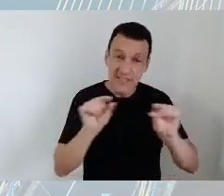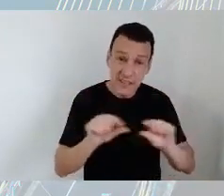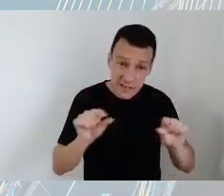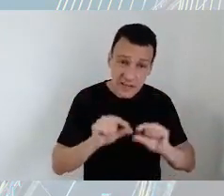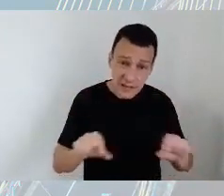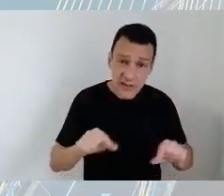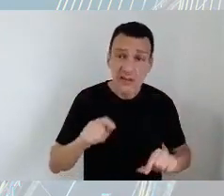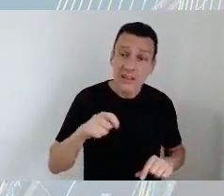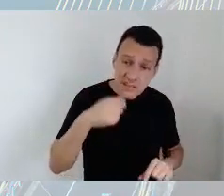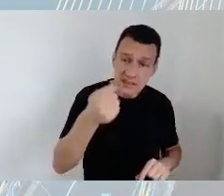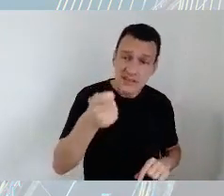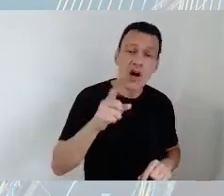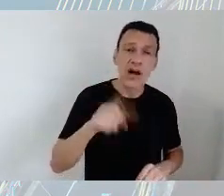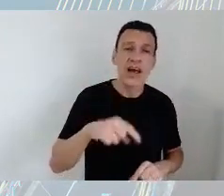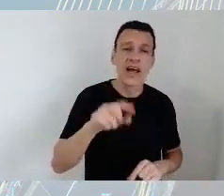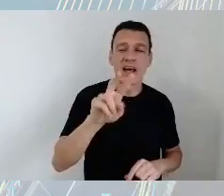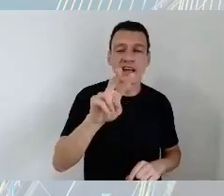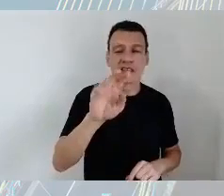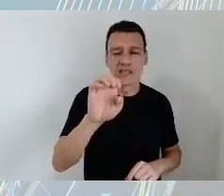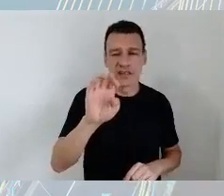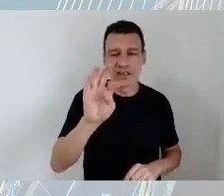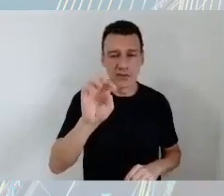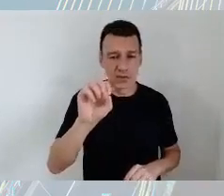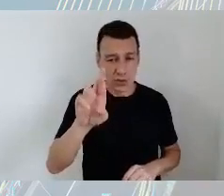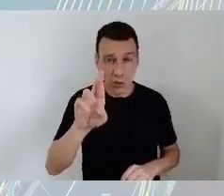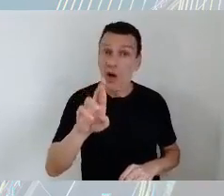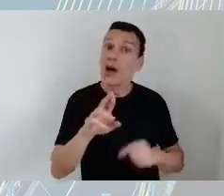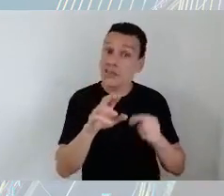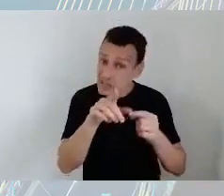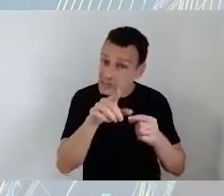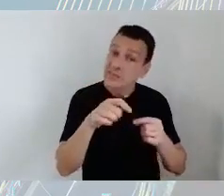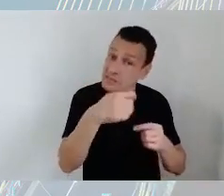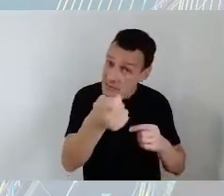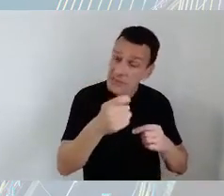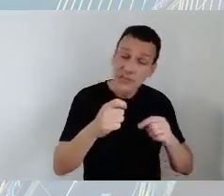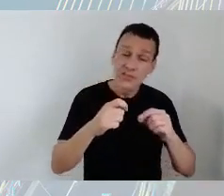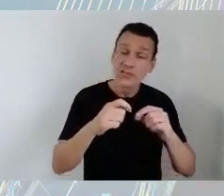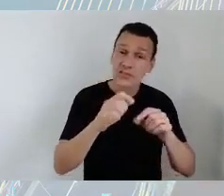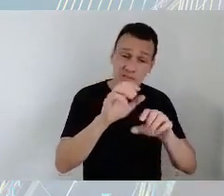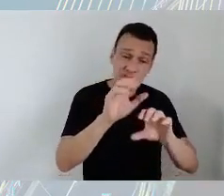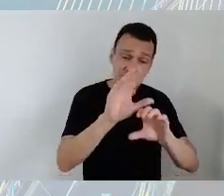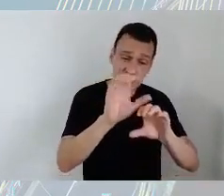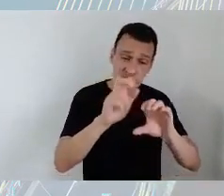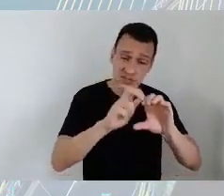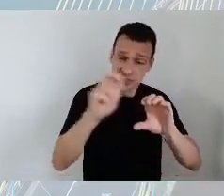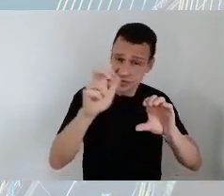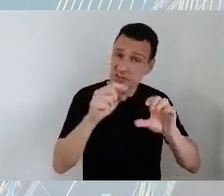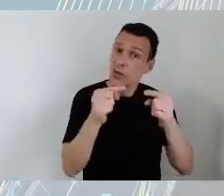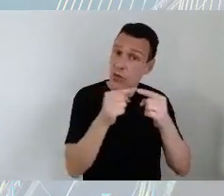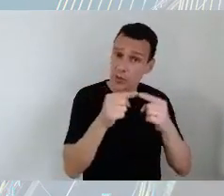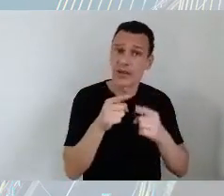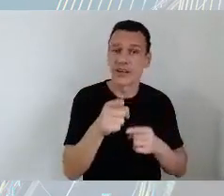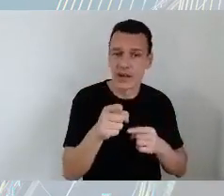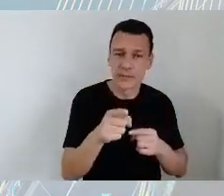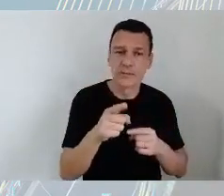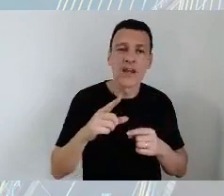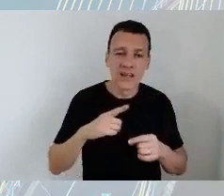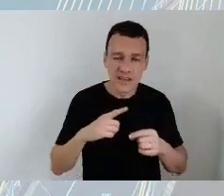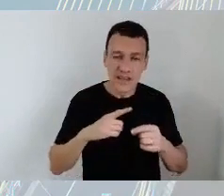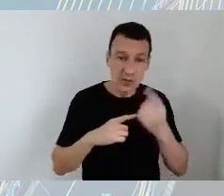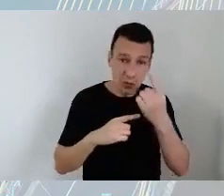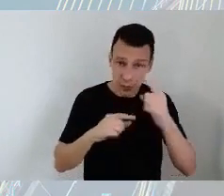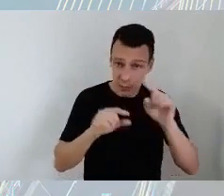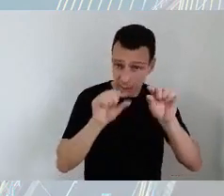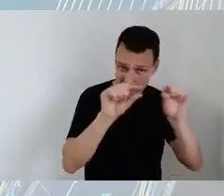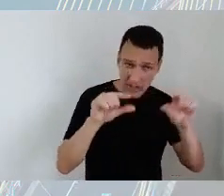gato do ChatGPT. Observa que tem em cada mensagem 2 parâmetros. Um parâmetro que é chamado de role,